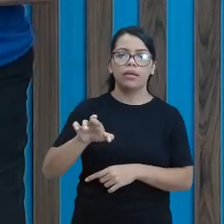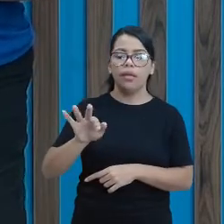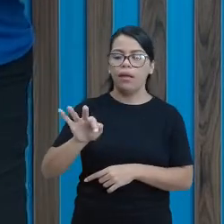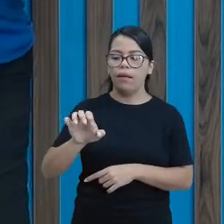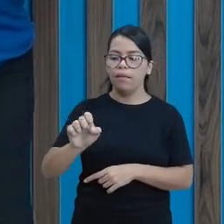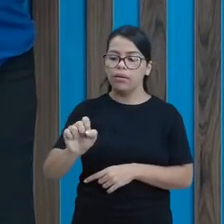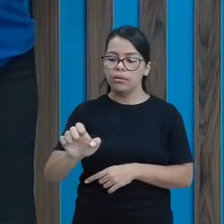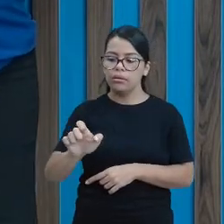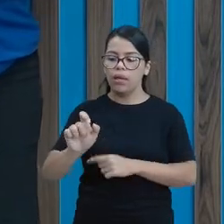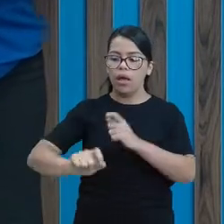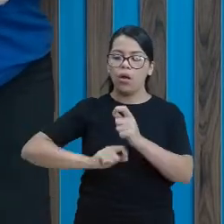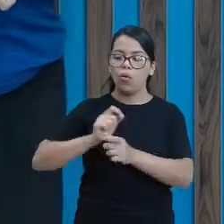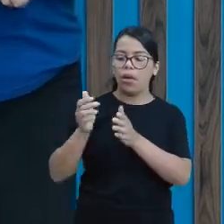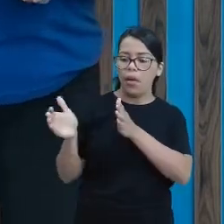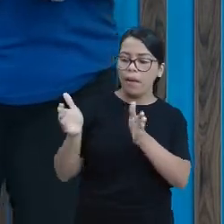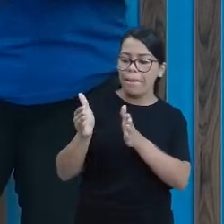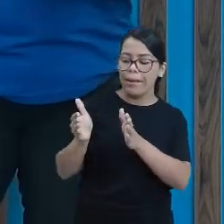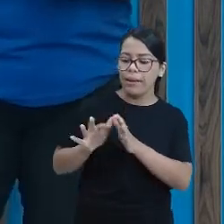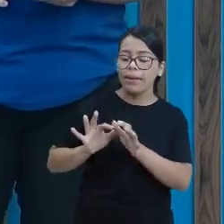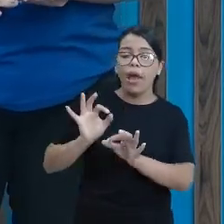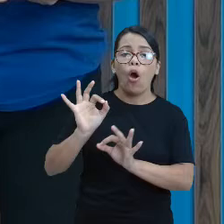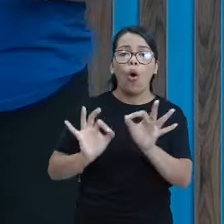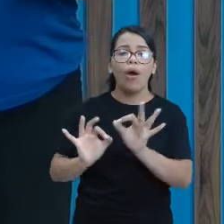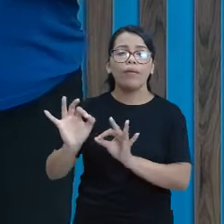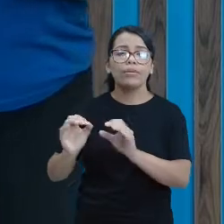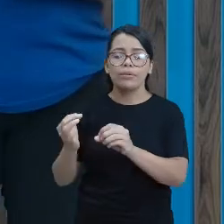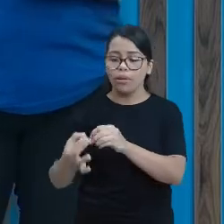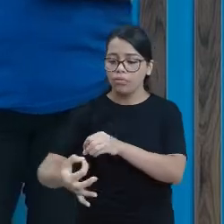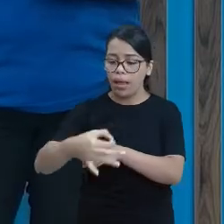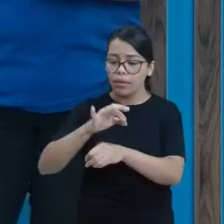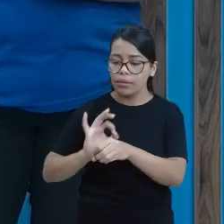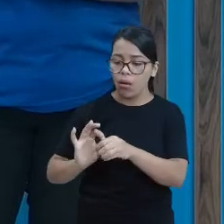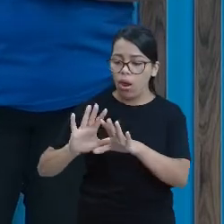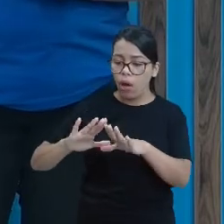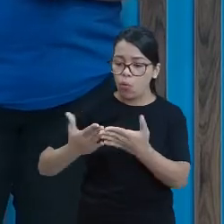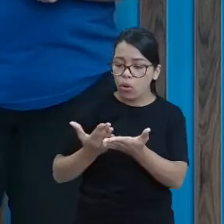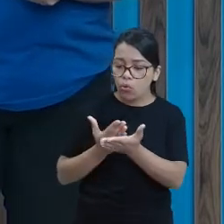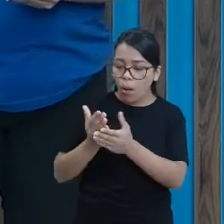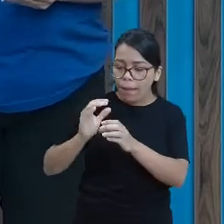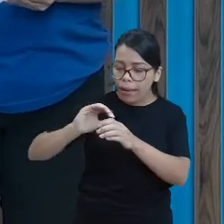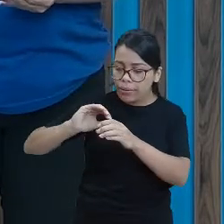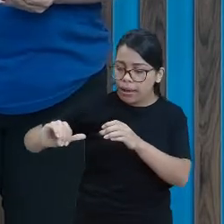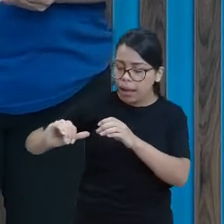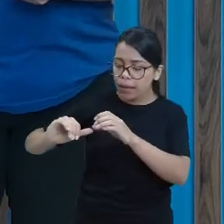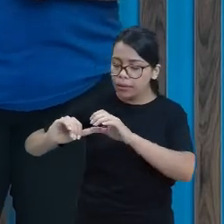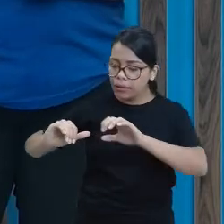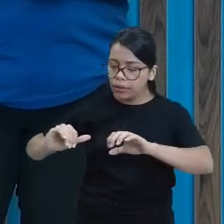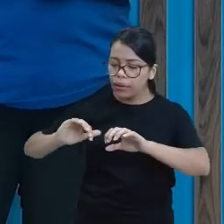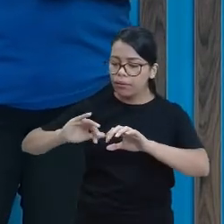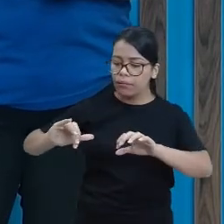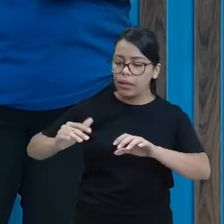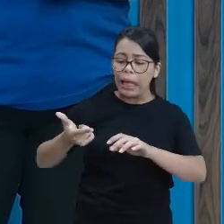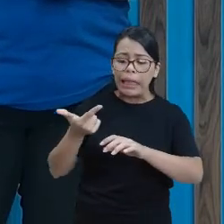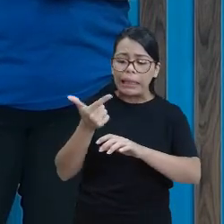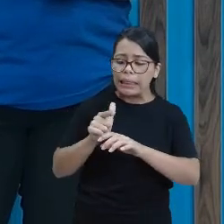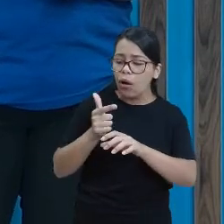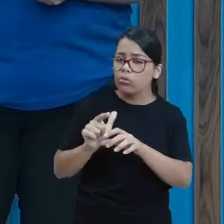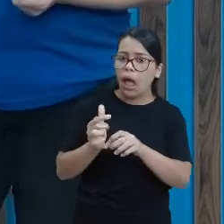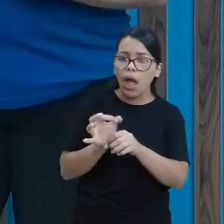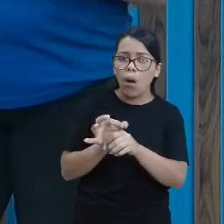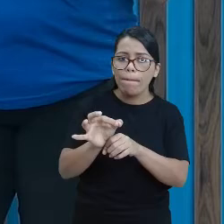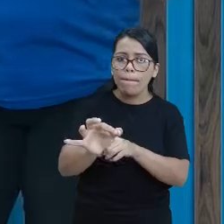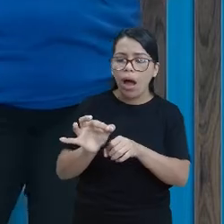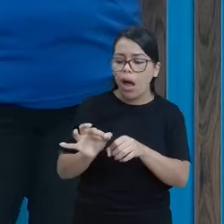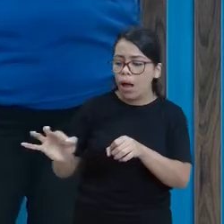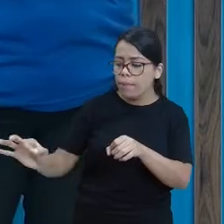estágio de preparação da célula para a divisão, ou seja, é o estágio onde não há divisão celular, tá certo?